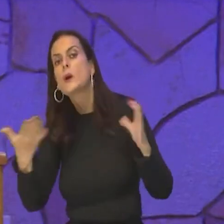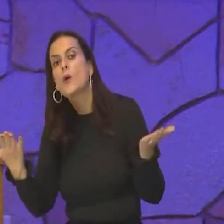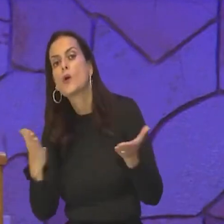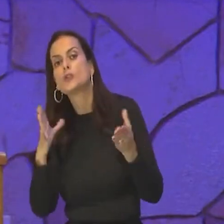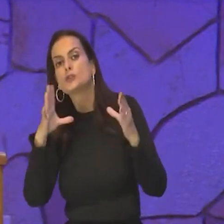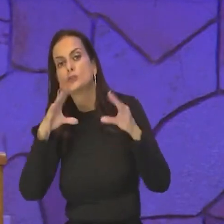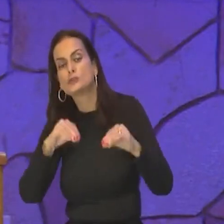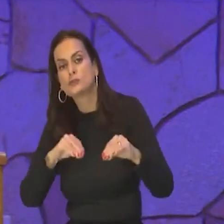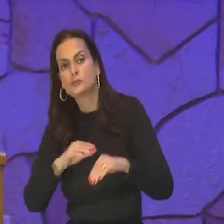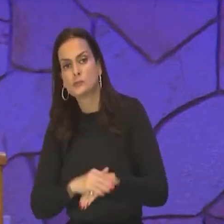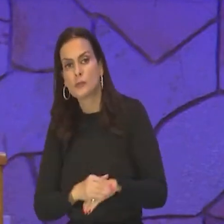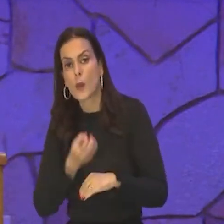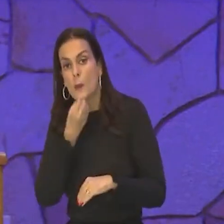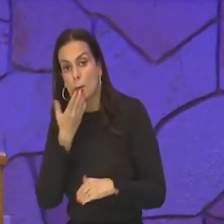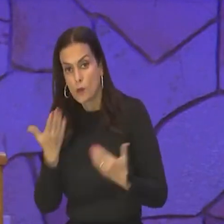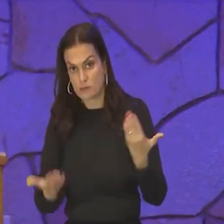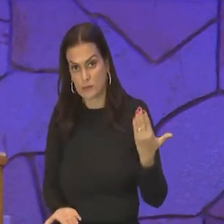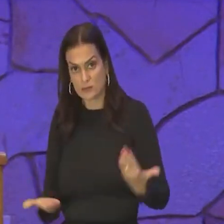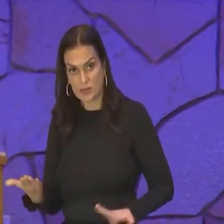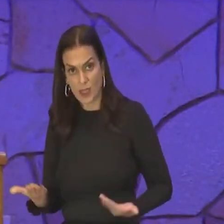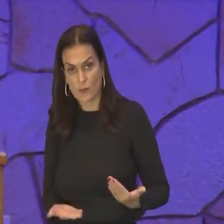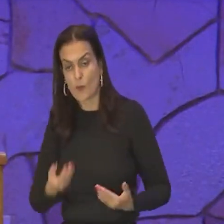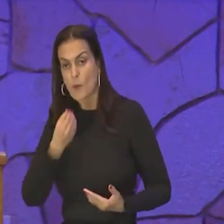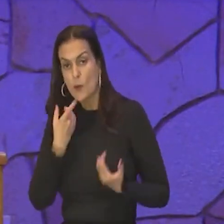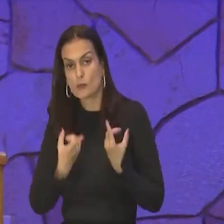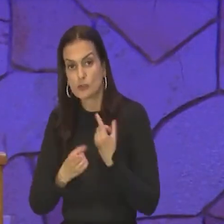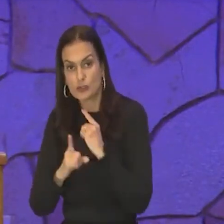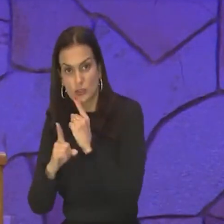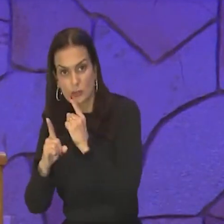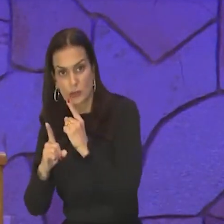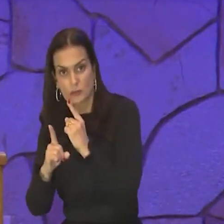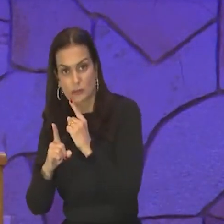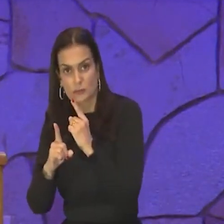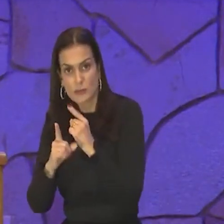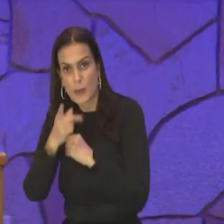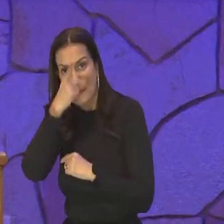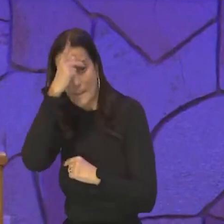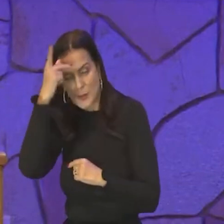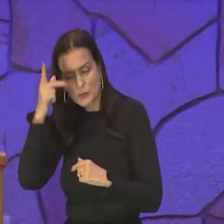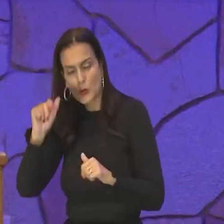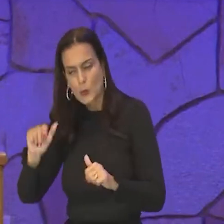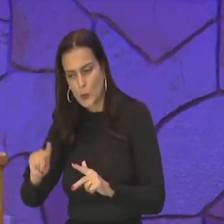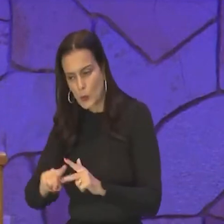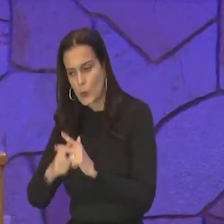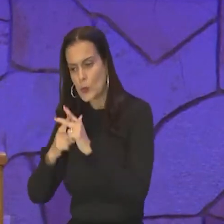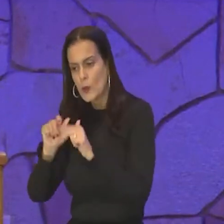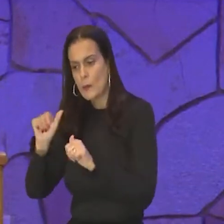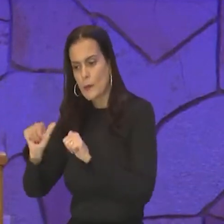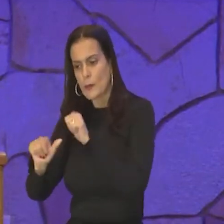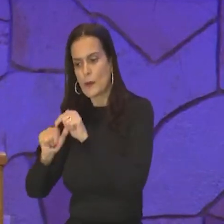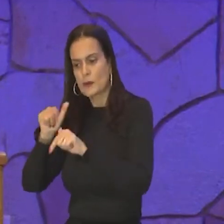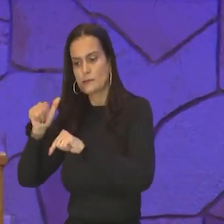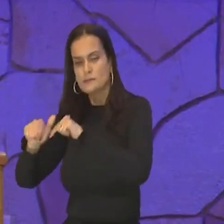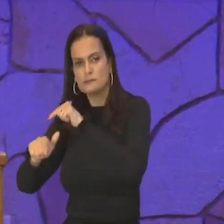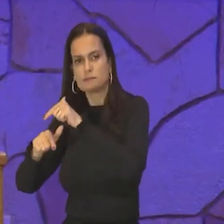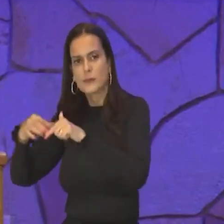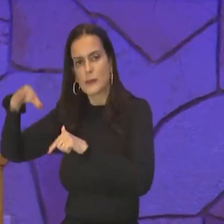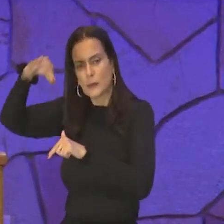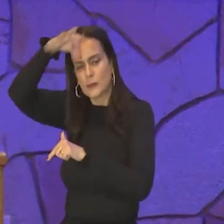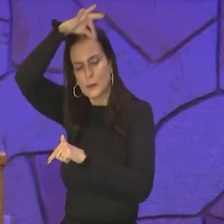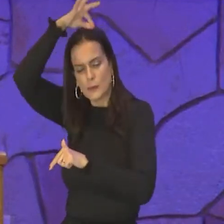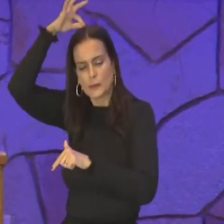bom servo, o bom discípulo, aquele que precisa ser melhorado, trabalhado pelo Espírito Santo de